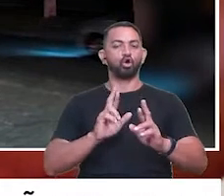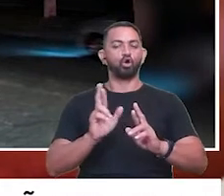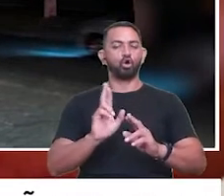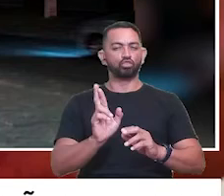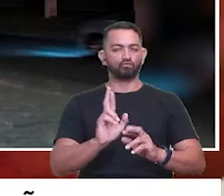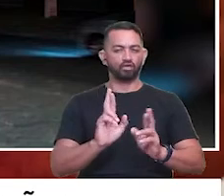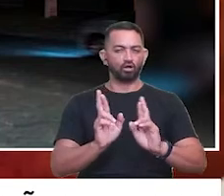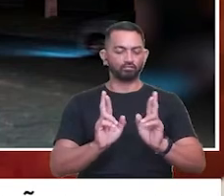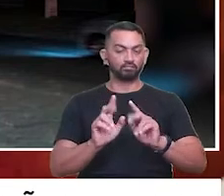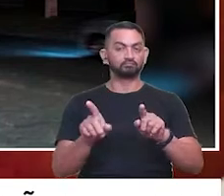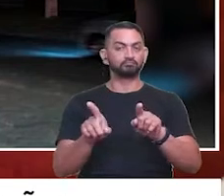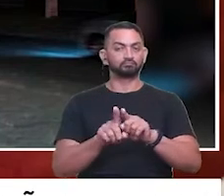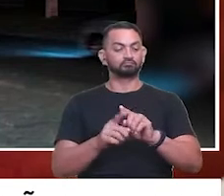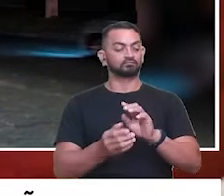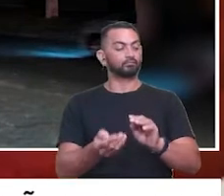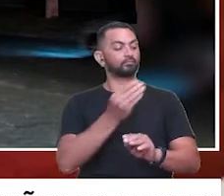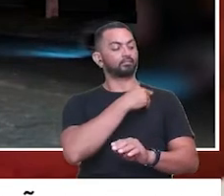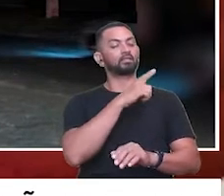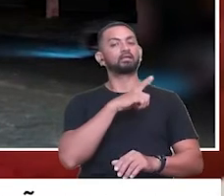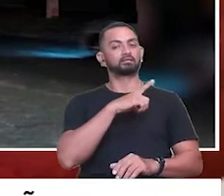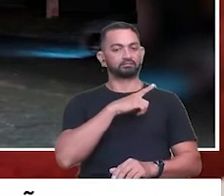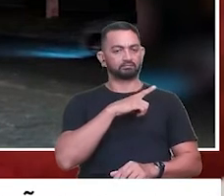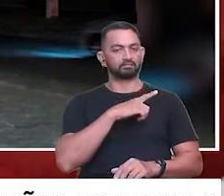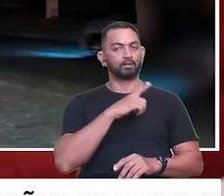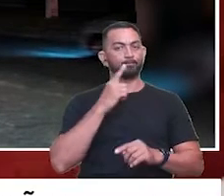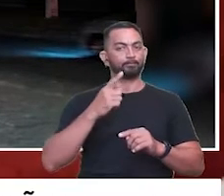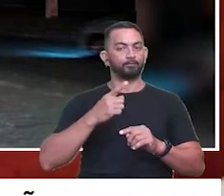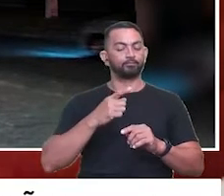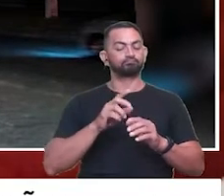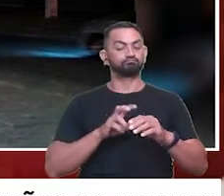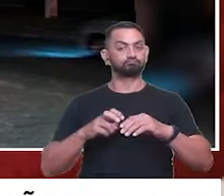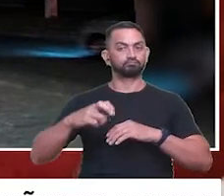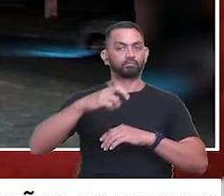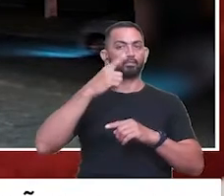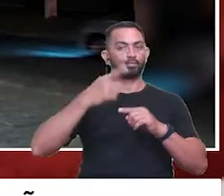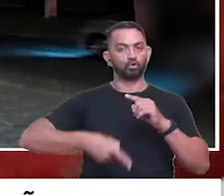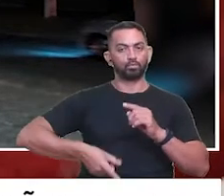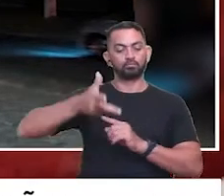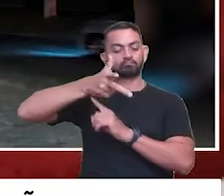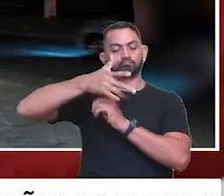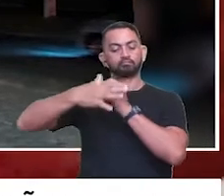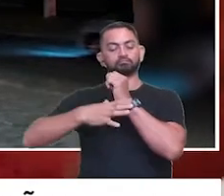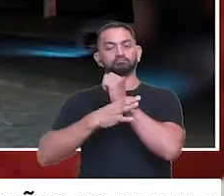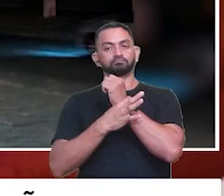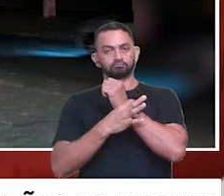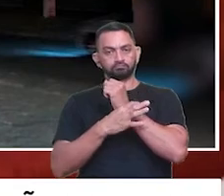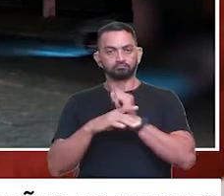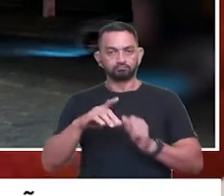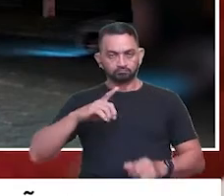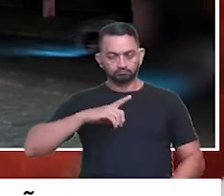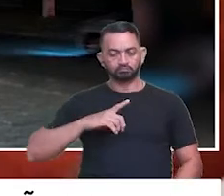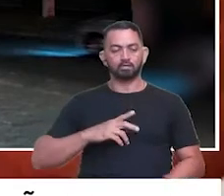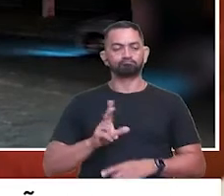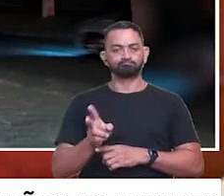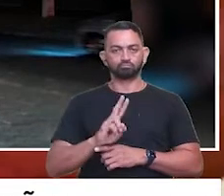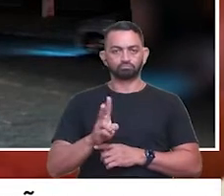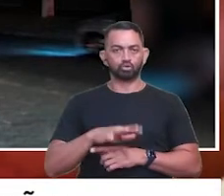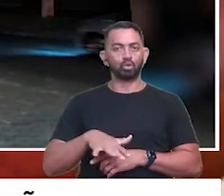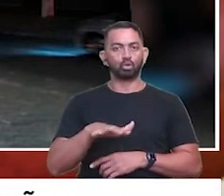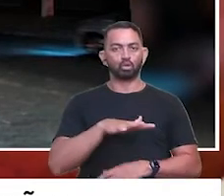de energia a gente lembra também que além da sinalização e da proibição também tem câmeras de monitoramento